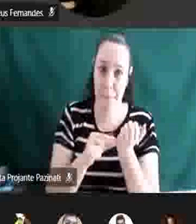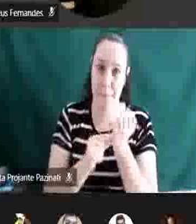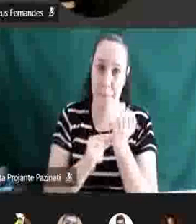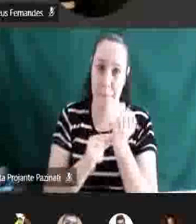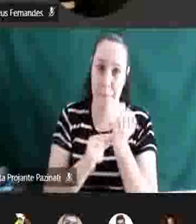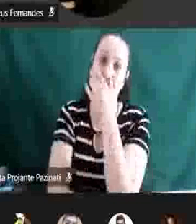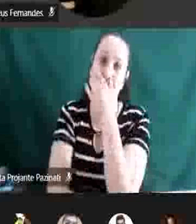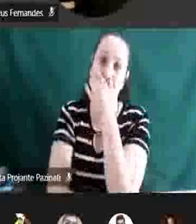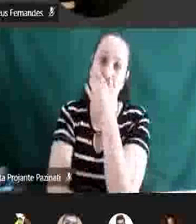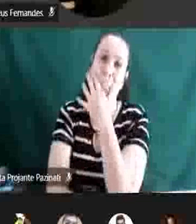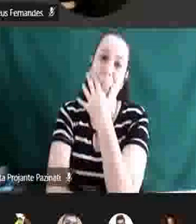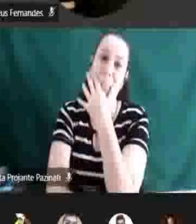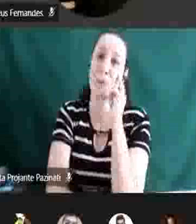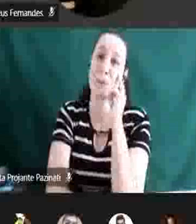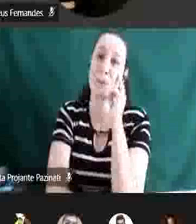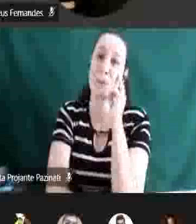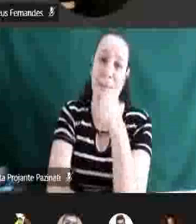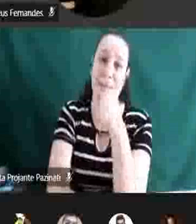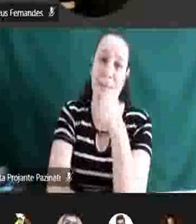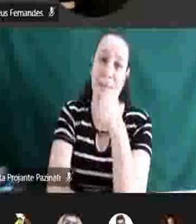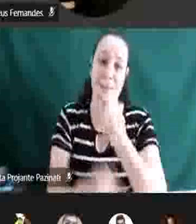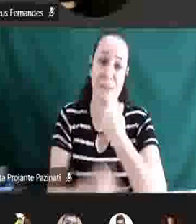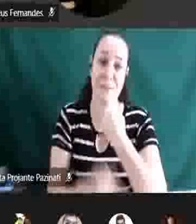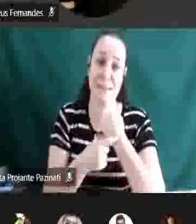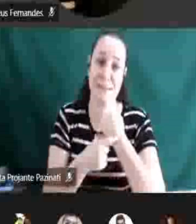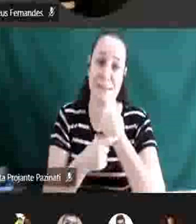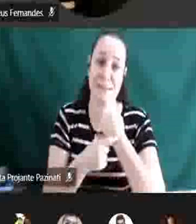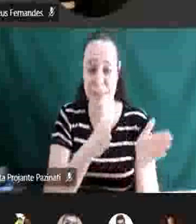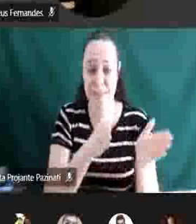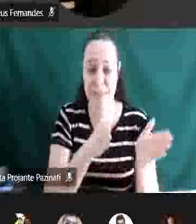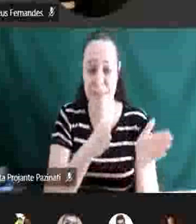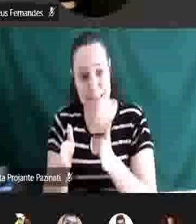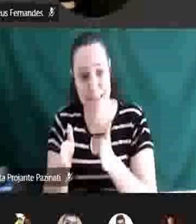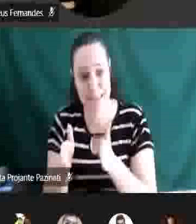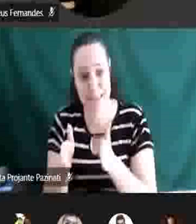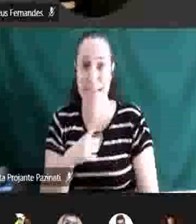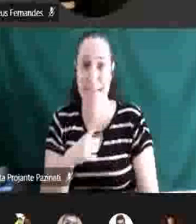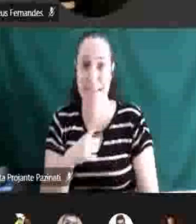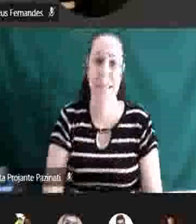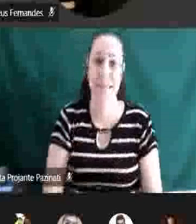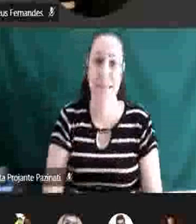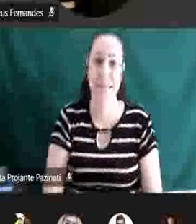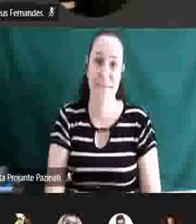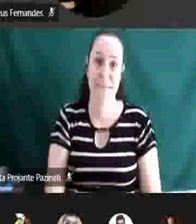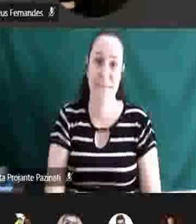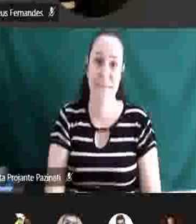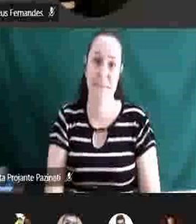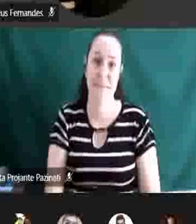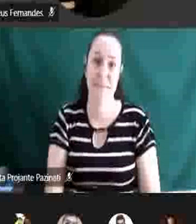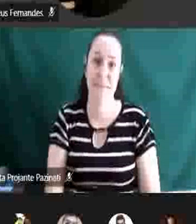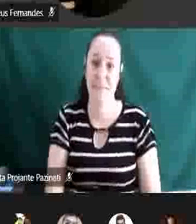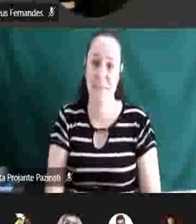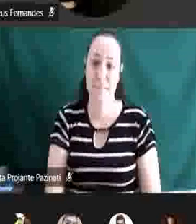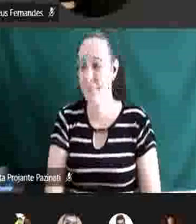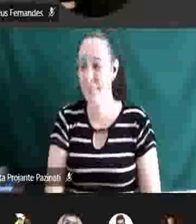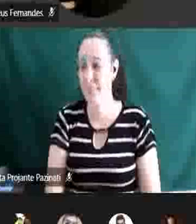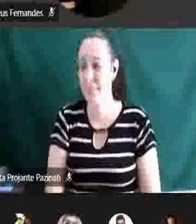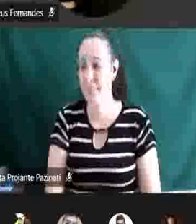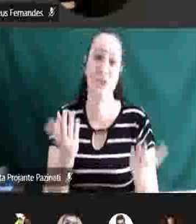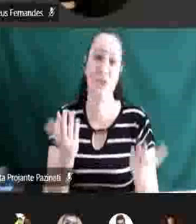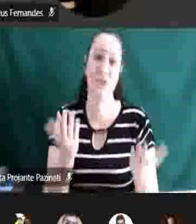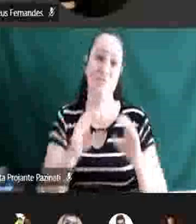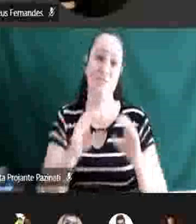patricia.bio.br. Para fazer isso, um técnico terá que configurar um servidor em algum lugar da rede, dizendo para que endereço IP esse nome apontará. Não